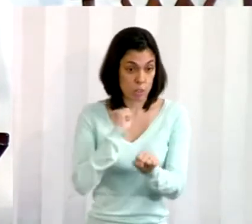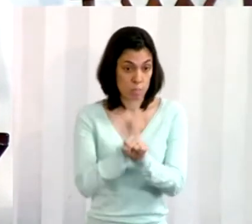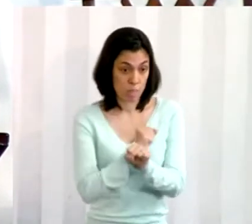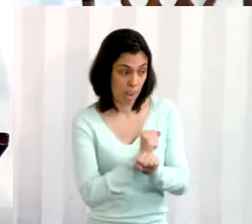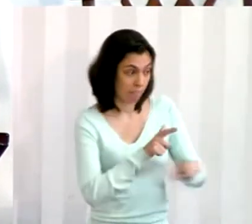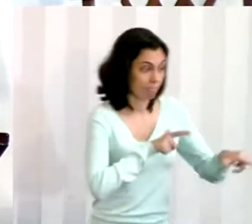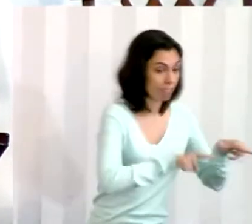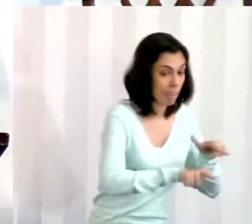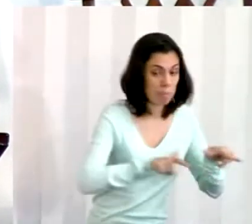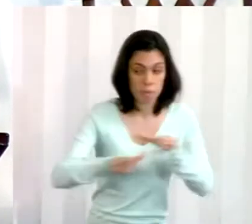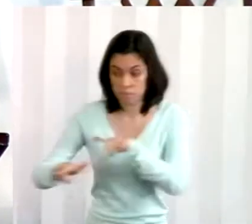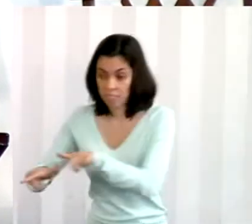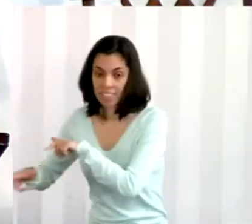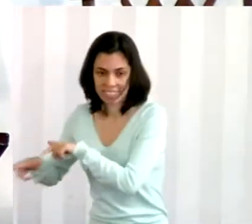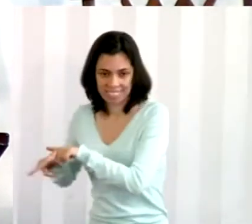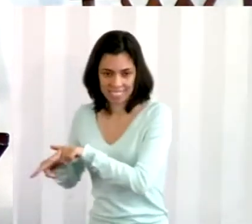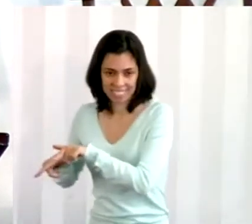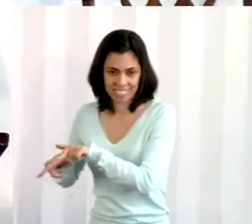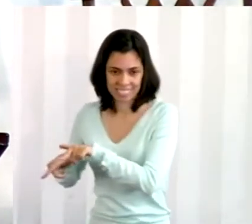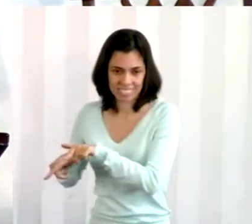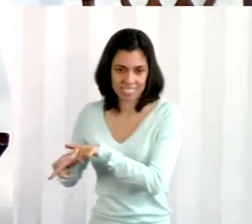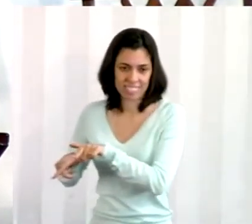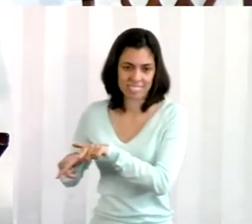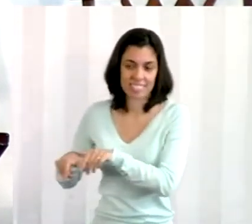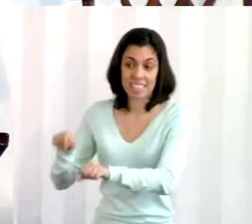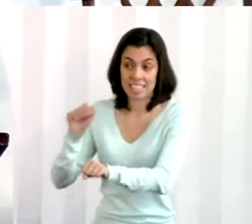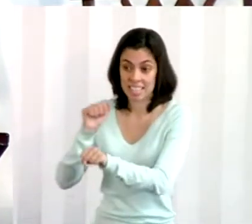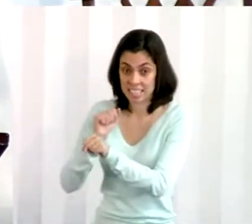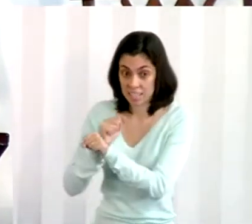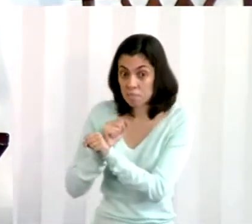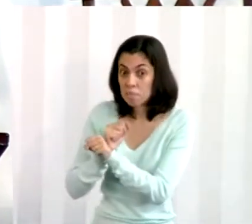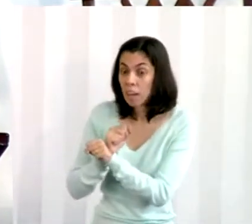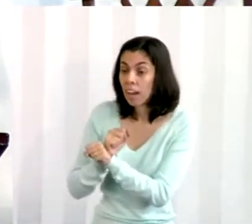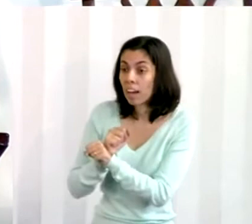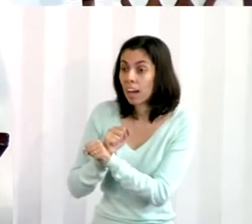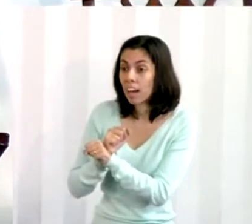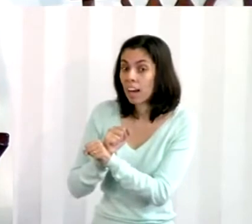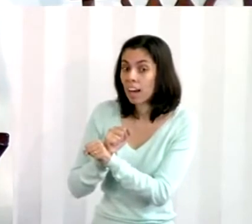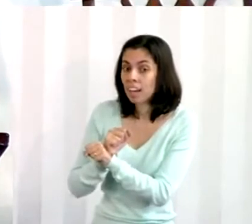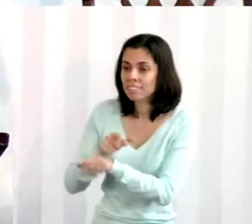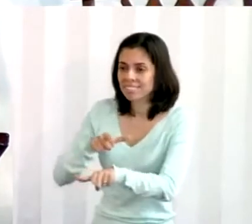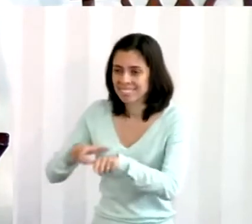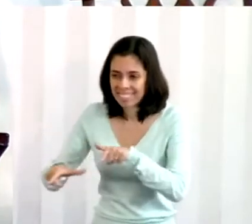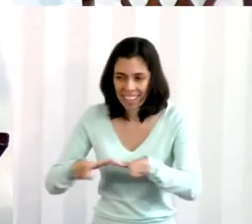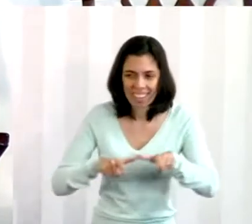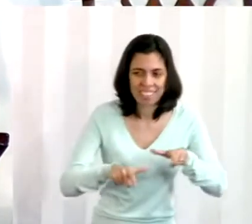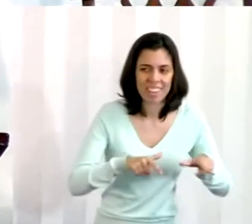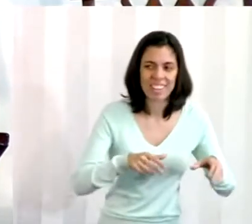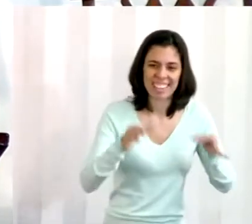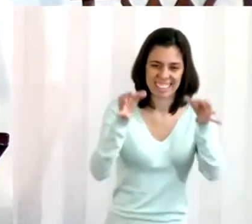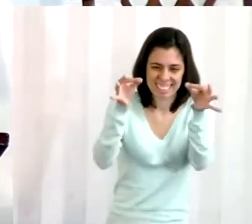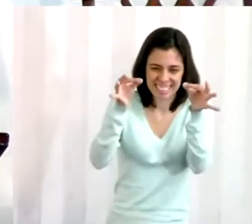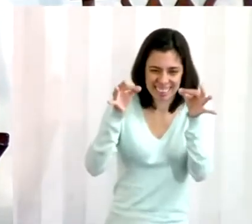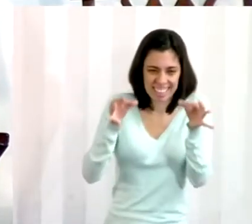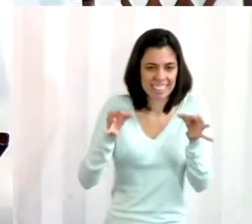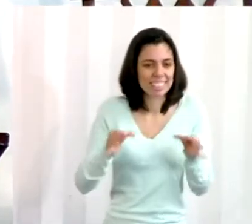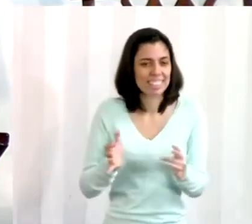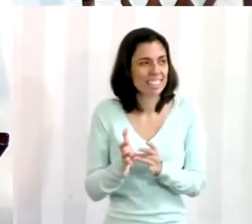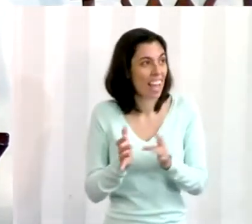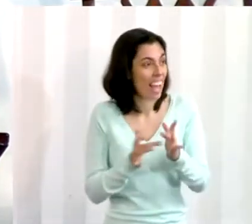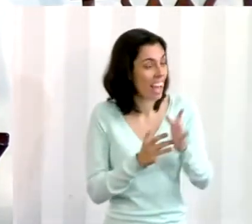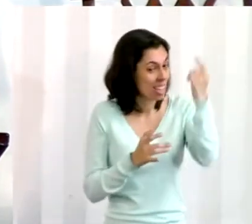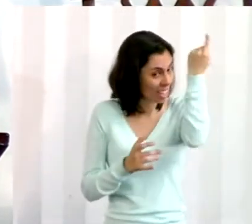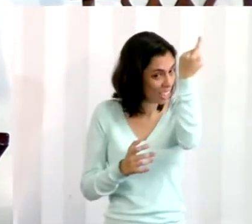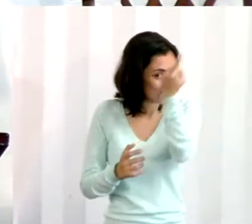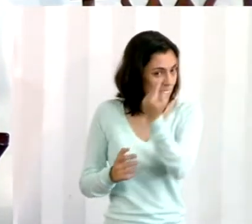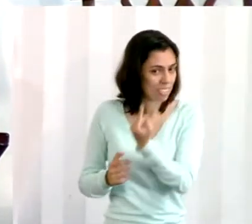A paciência bíblica é esperar, mas esperar na certeza que ele virá,